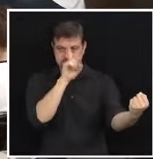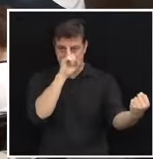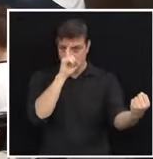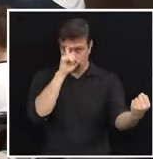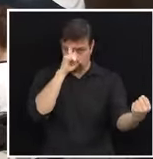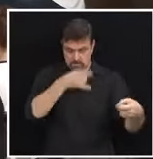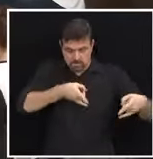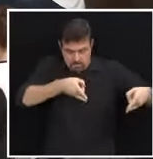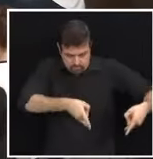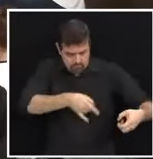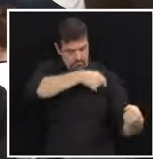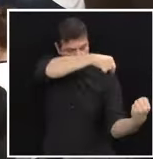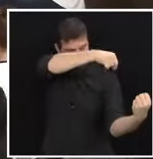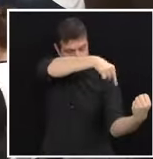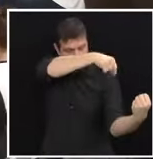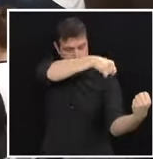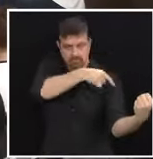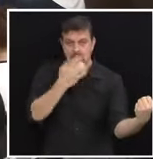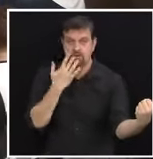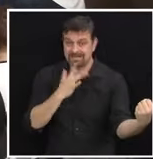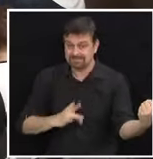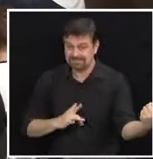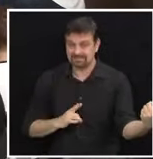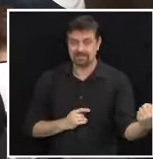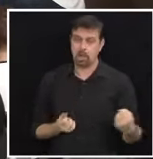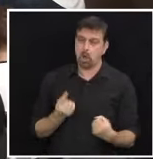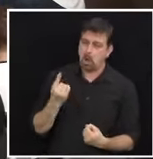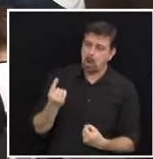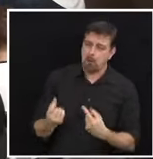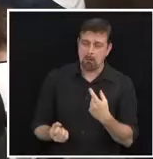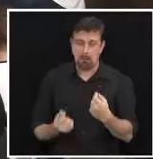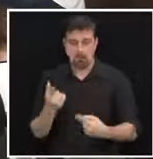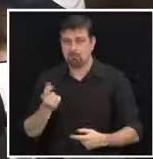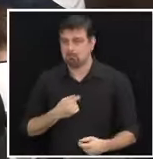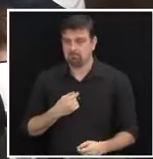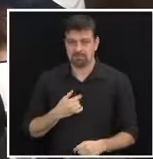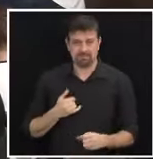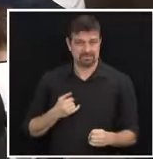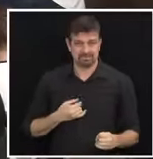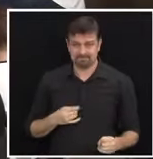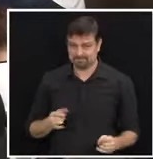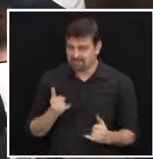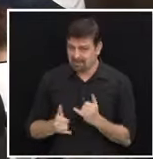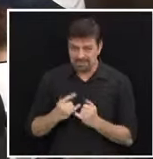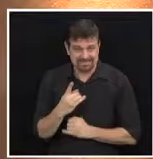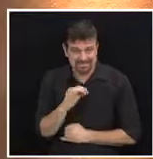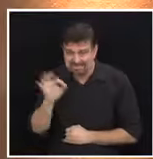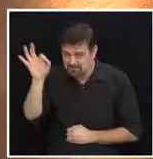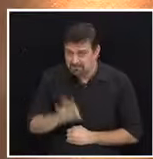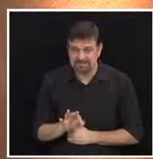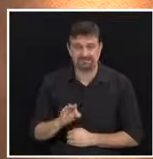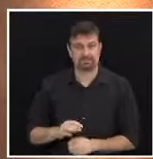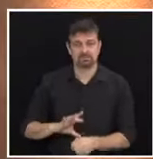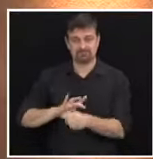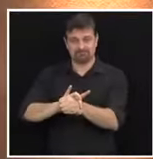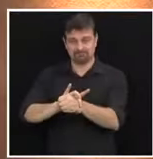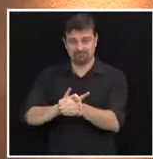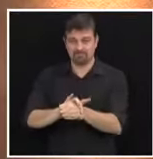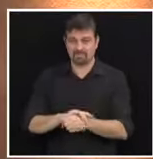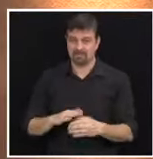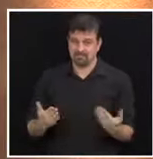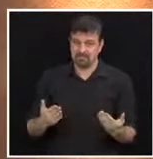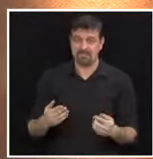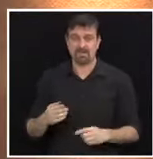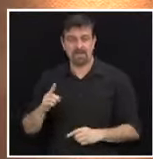é raríssimo. Só quando é alguma coisa muito recente, que o teste ainda não fica positivo. Mas compartilhar material,